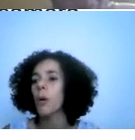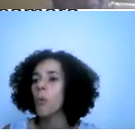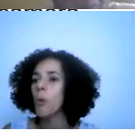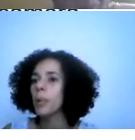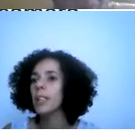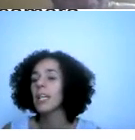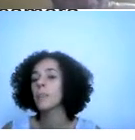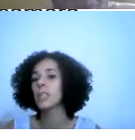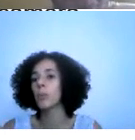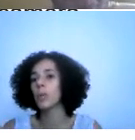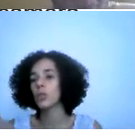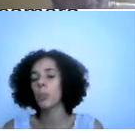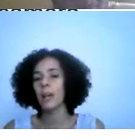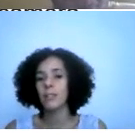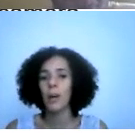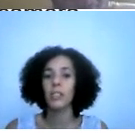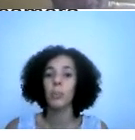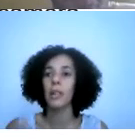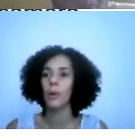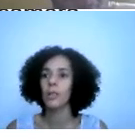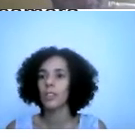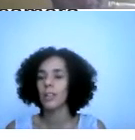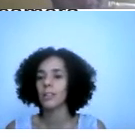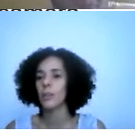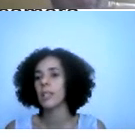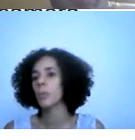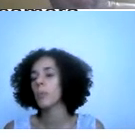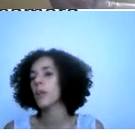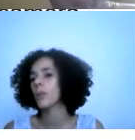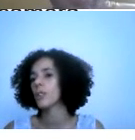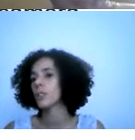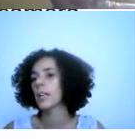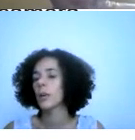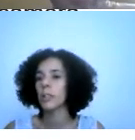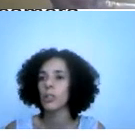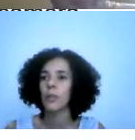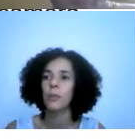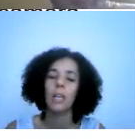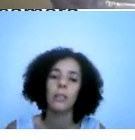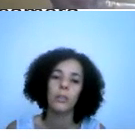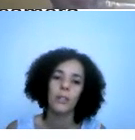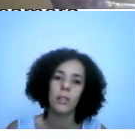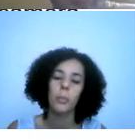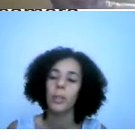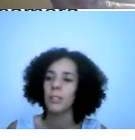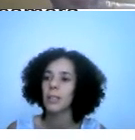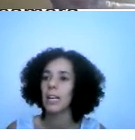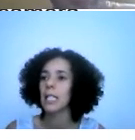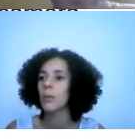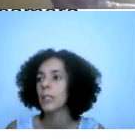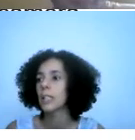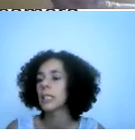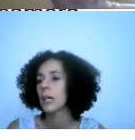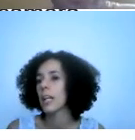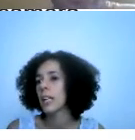né, com o homem, e principalmente os parques são áreas maiores, né, são áreas bem maiores, né, quando a gente fala de unidade de conservação de proteção